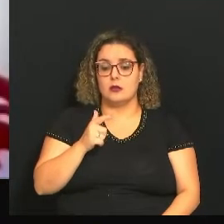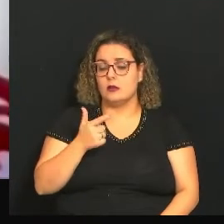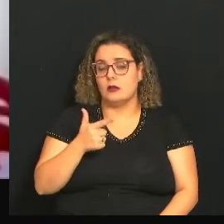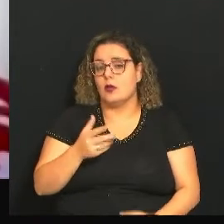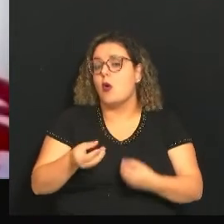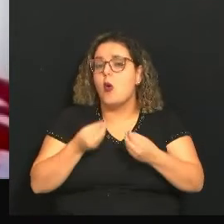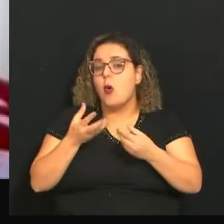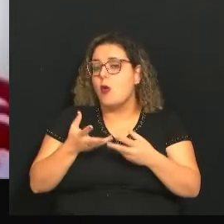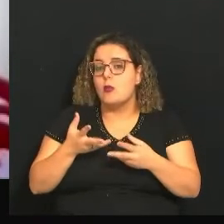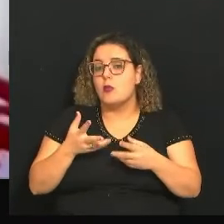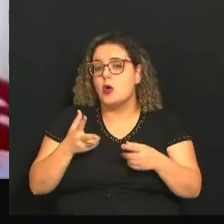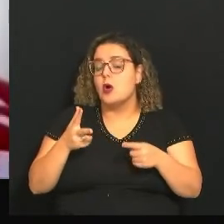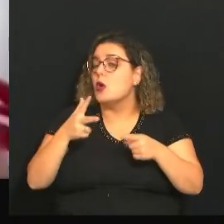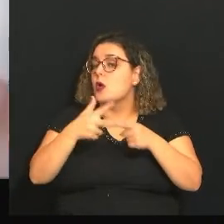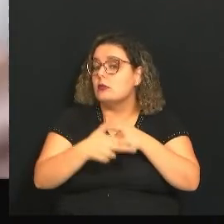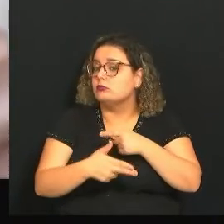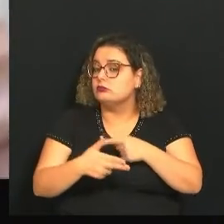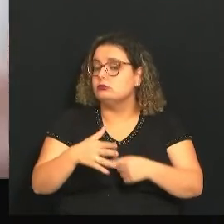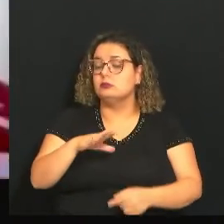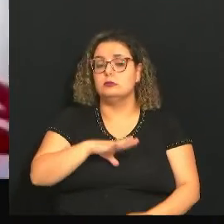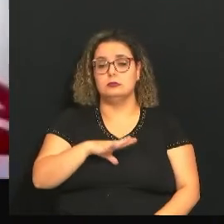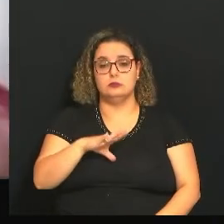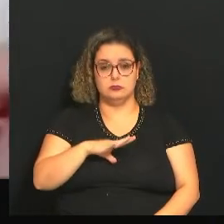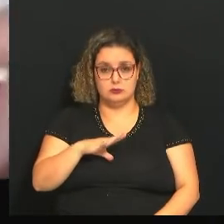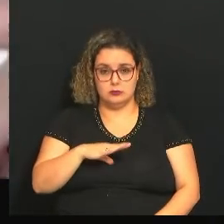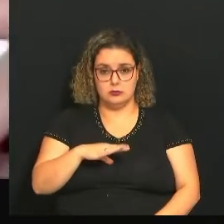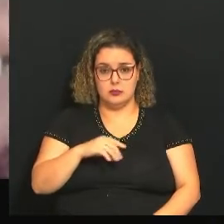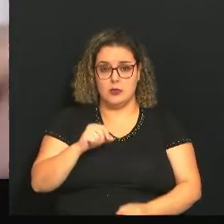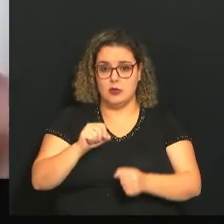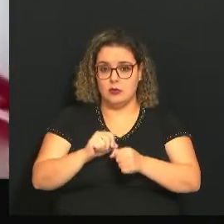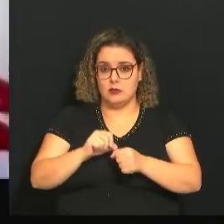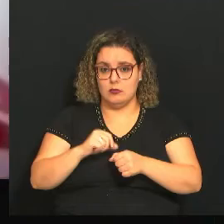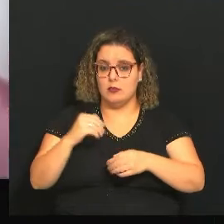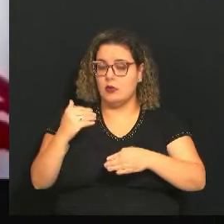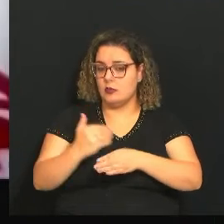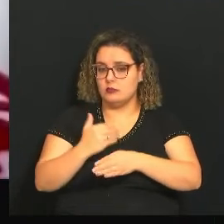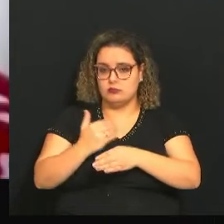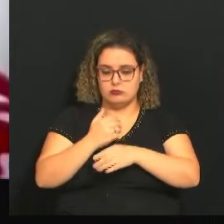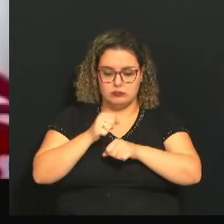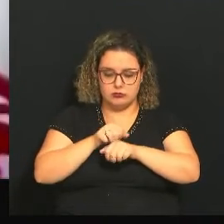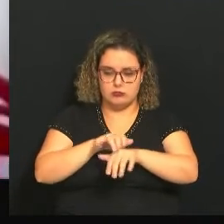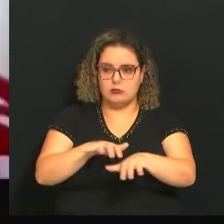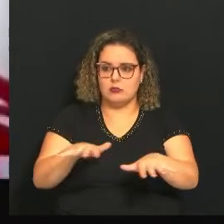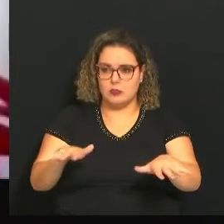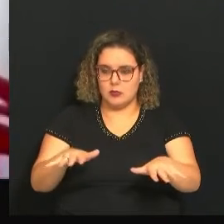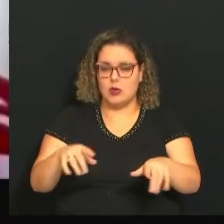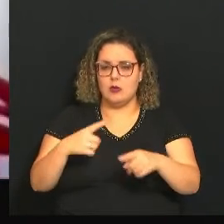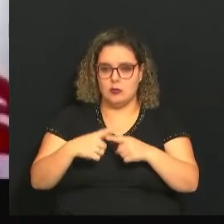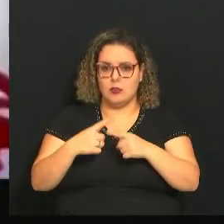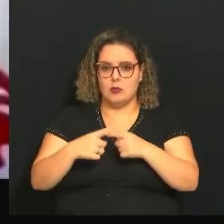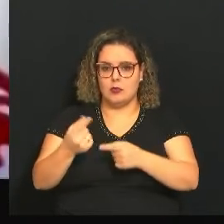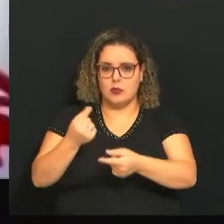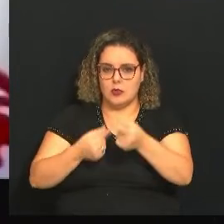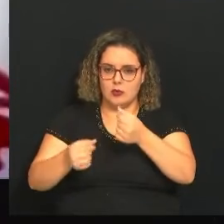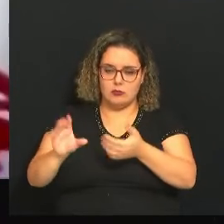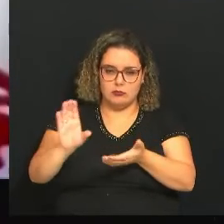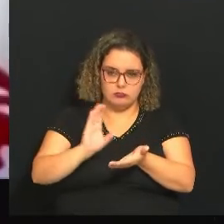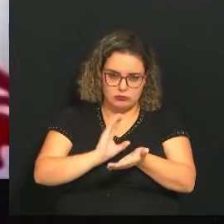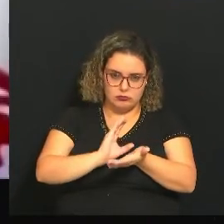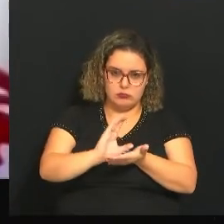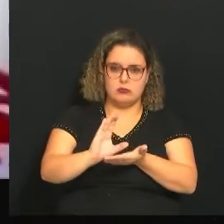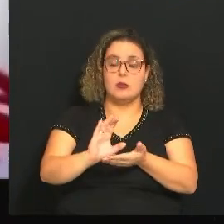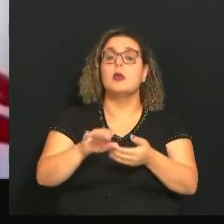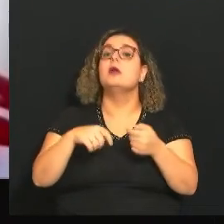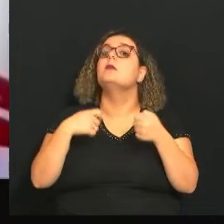impedir um município a fazer uma reforma, uma ampliação, que tudo isso é investimento para nós, né? Então, ele